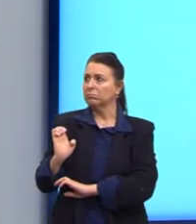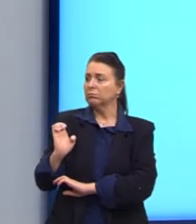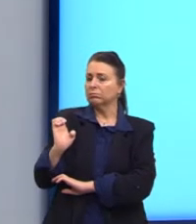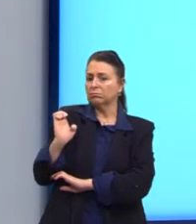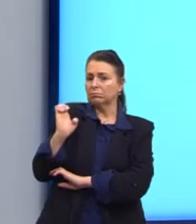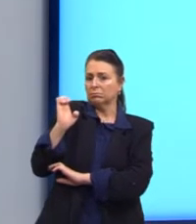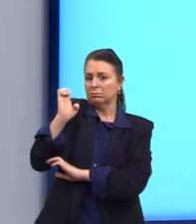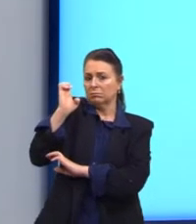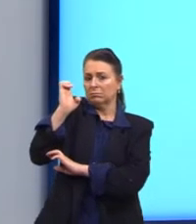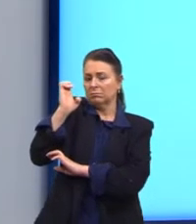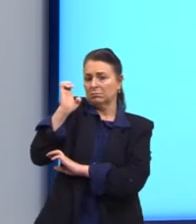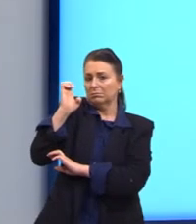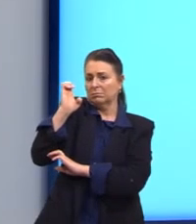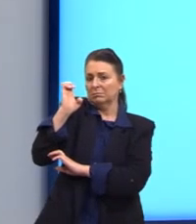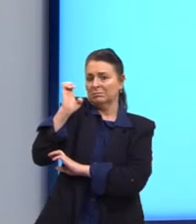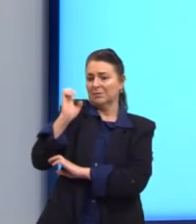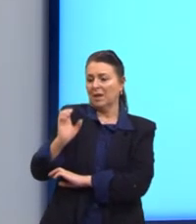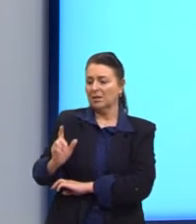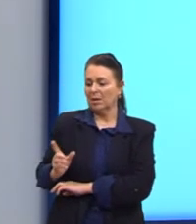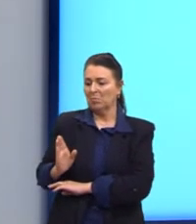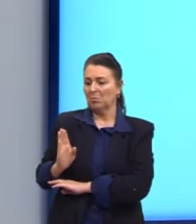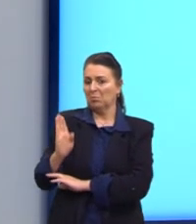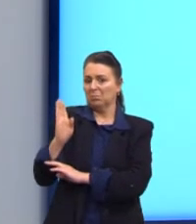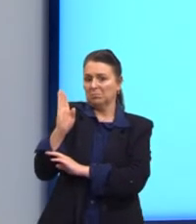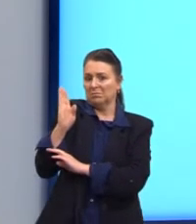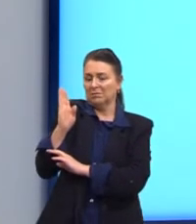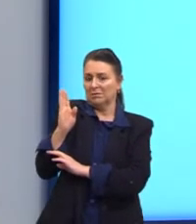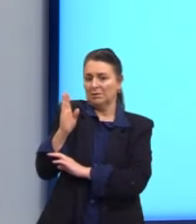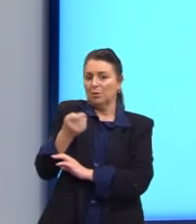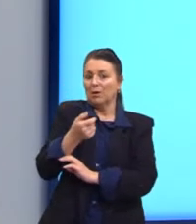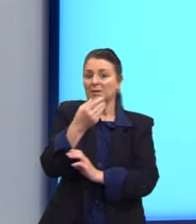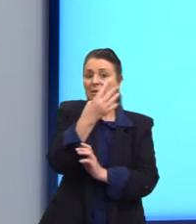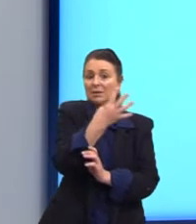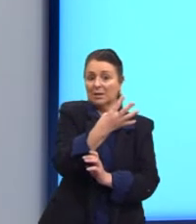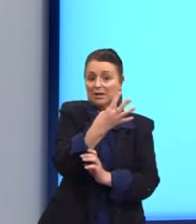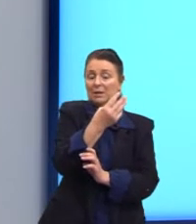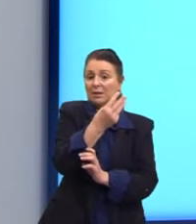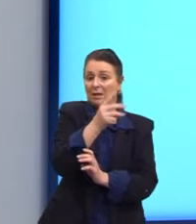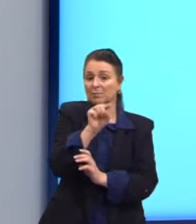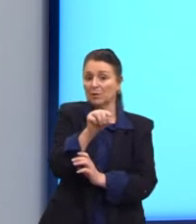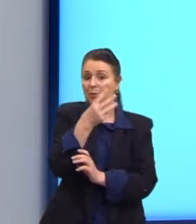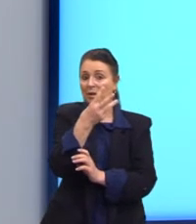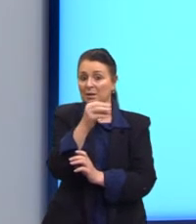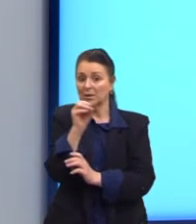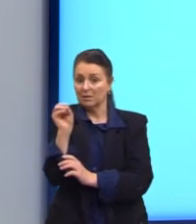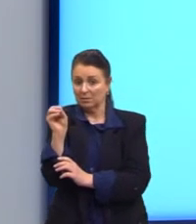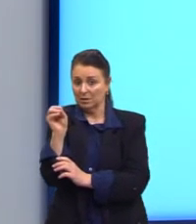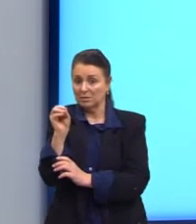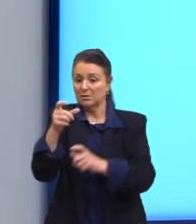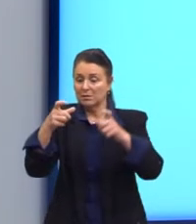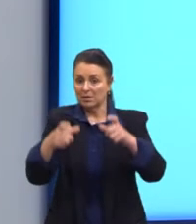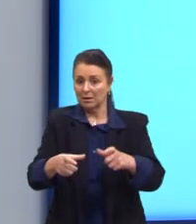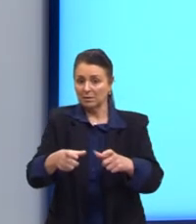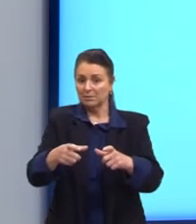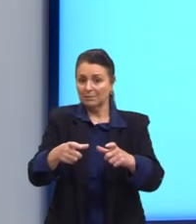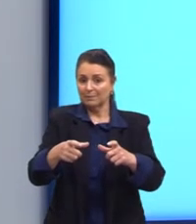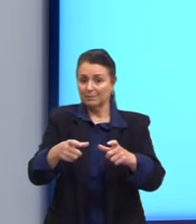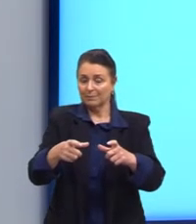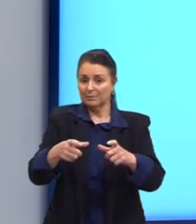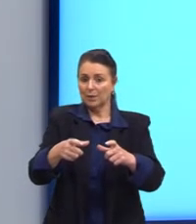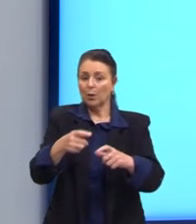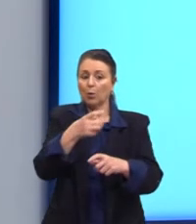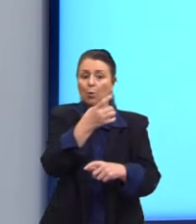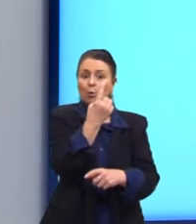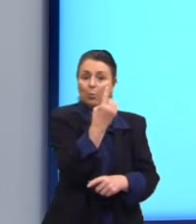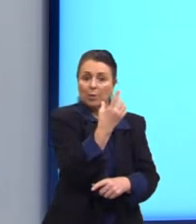beleza mas vamos continuar quase 3.300 salas em 1975 uma para